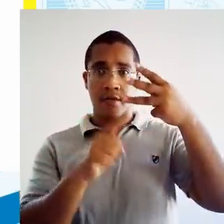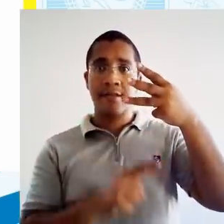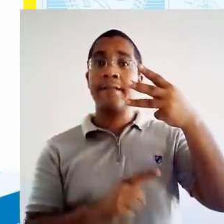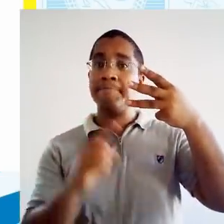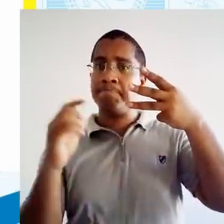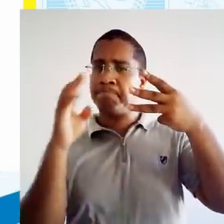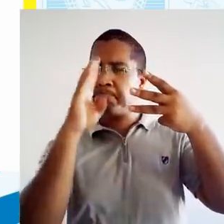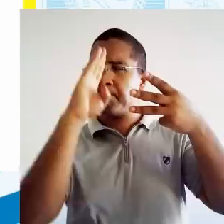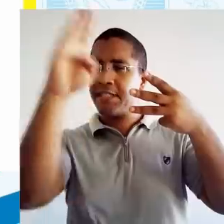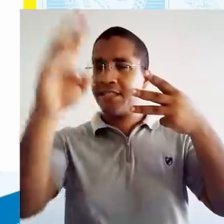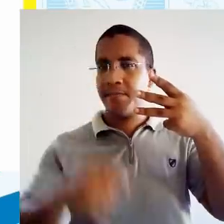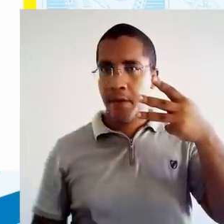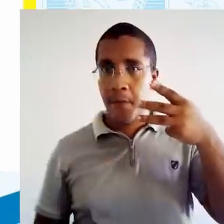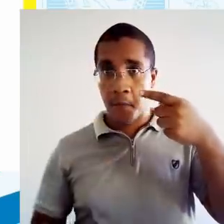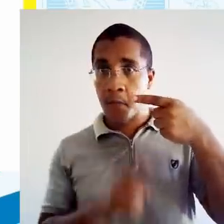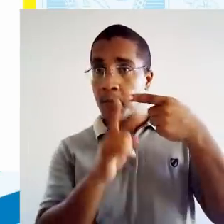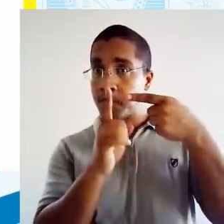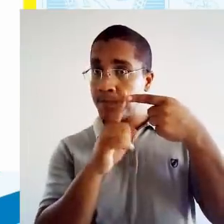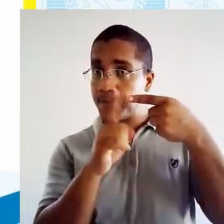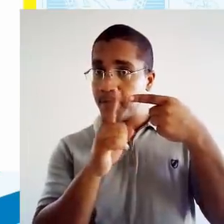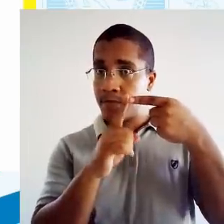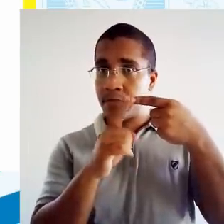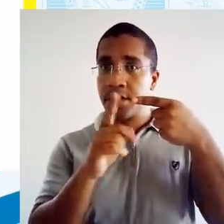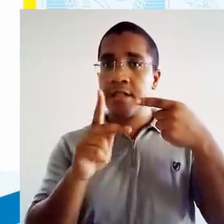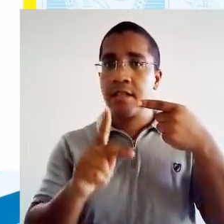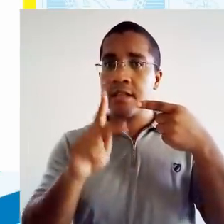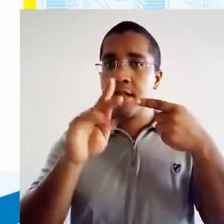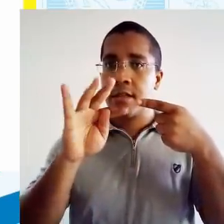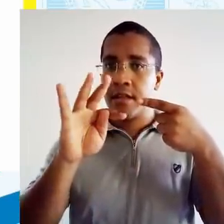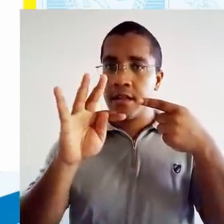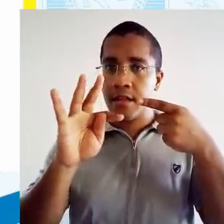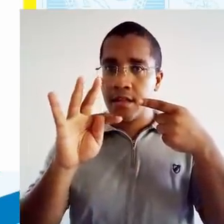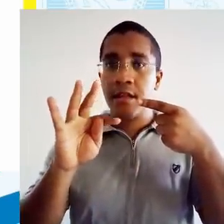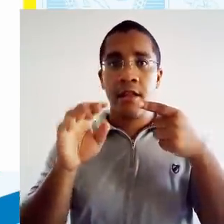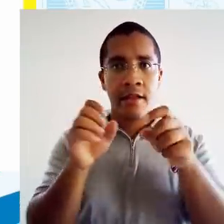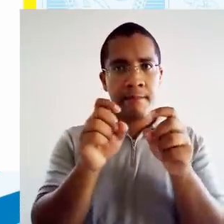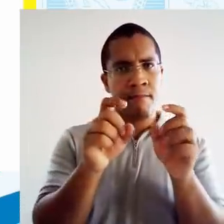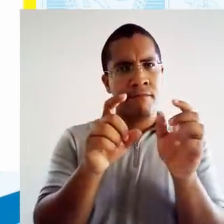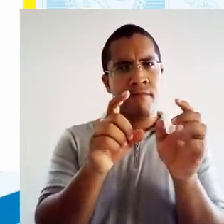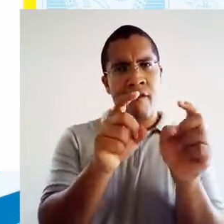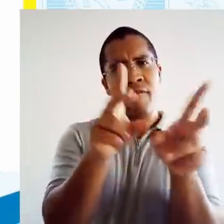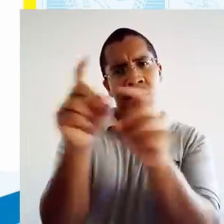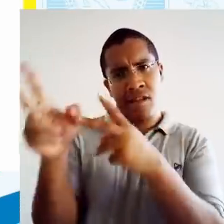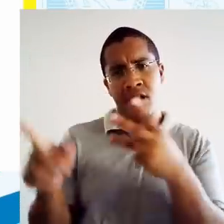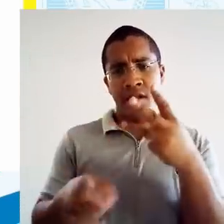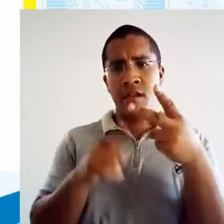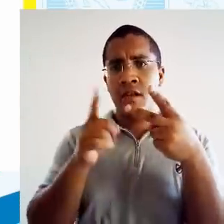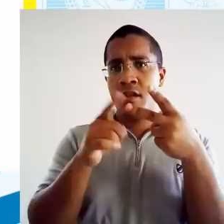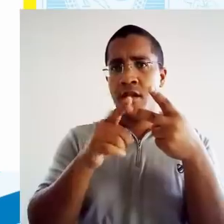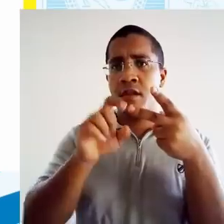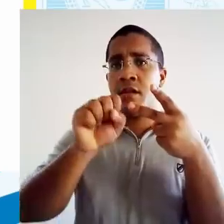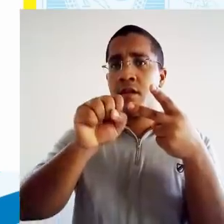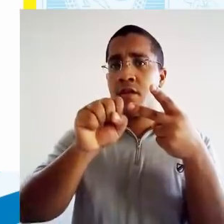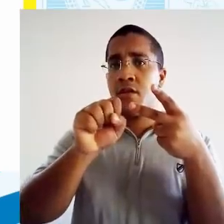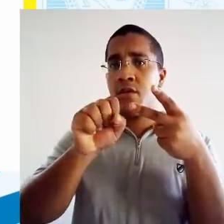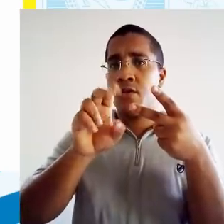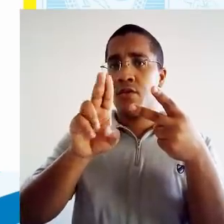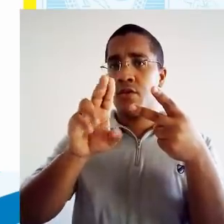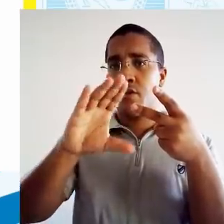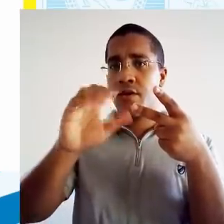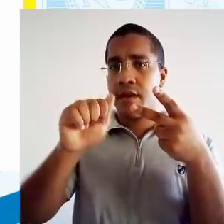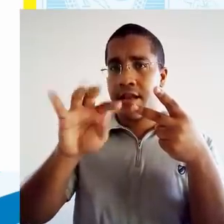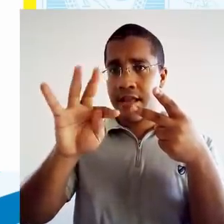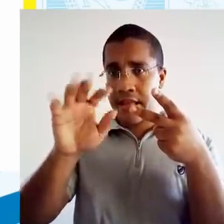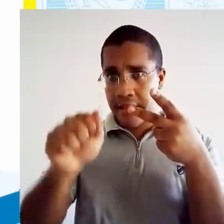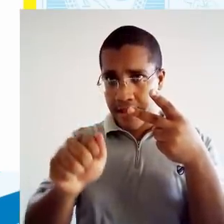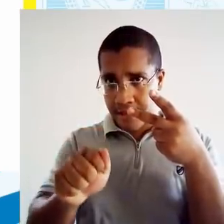3 categorias principais, que são elas: kits comerciais, os kits de sucata e os kits